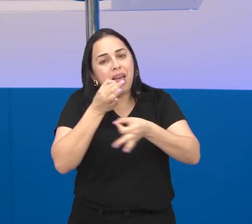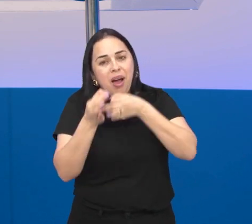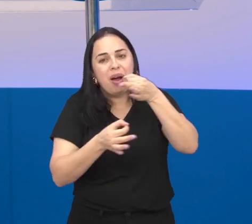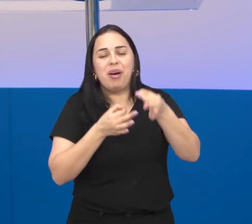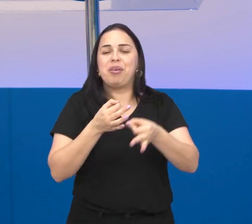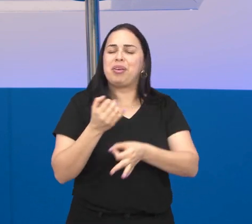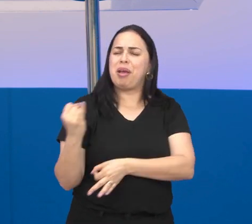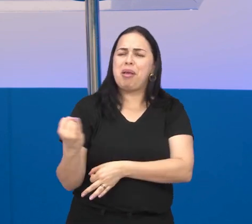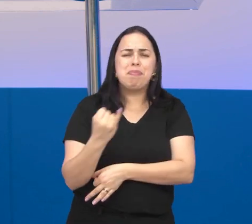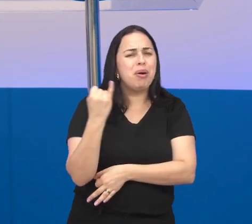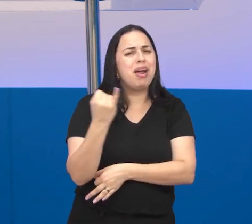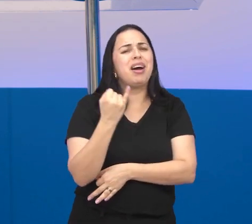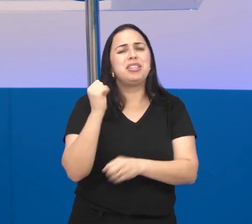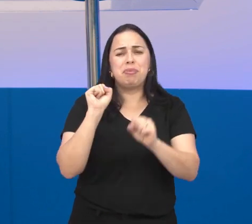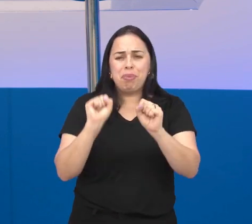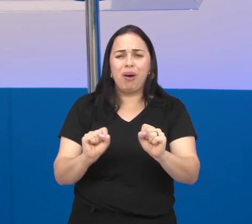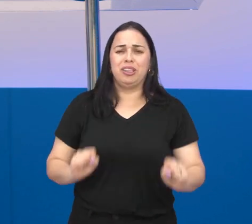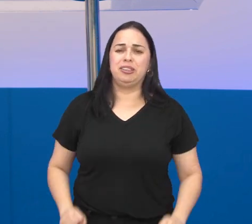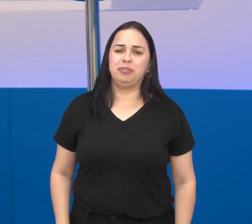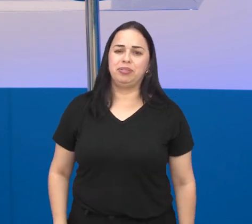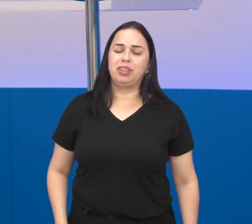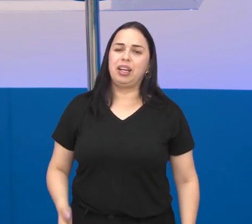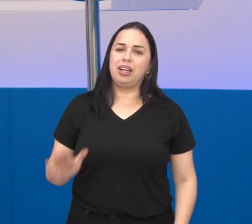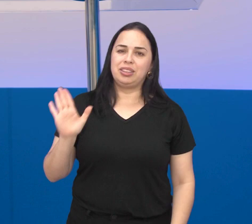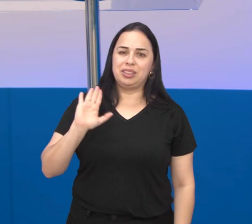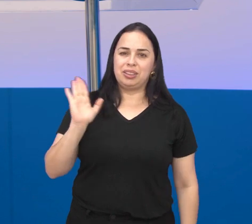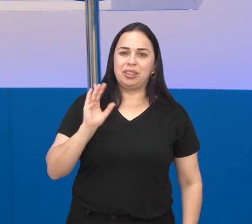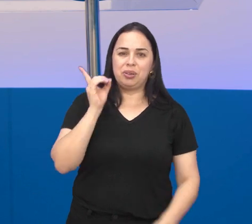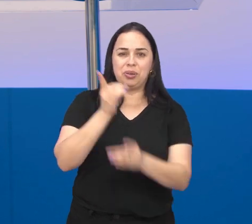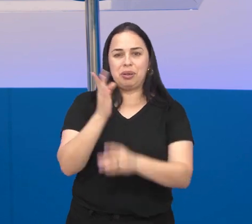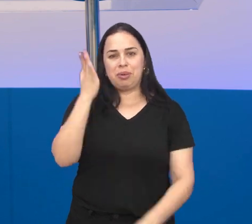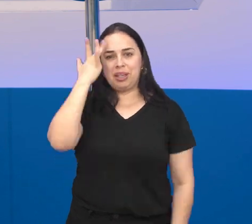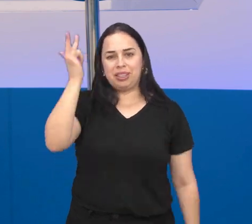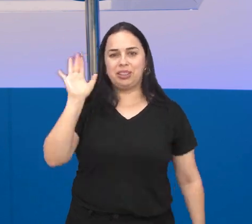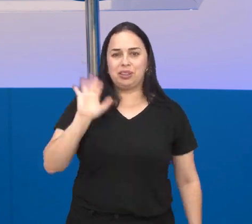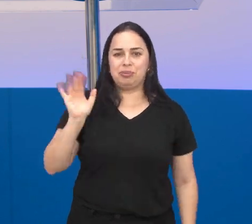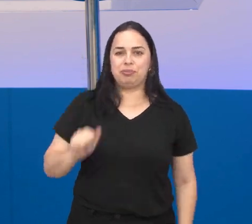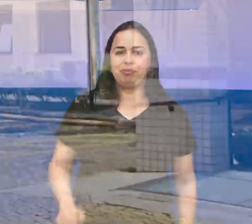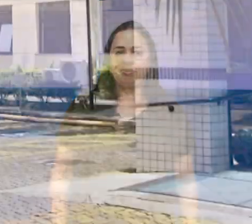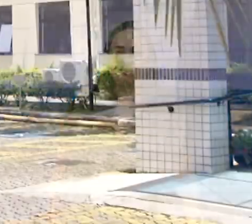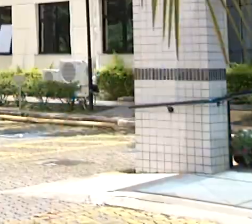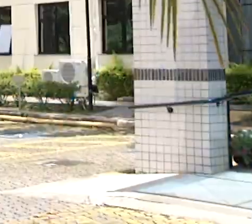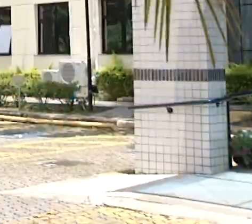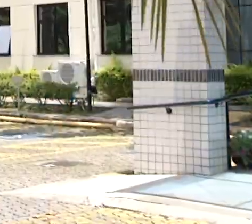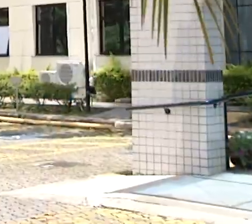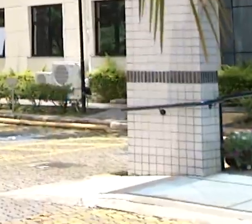e deixa também sua opinião, que é muito importante para o nosso trabalho. Até amanhã. Tchau!